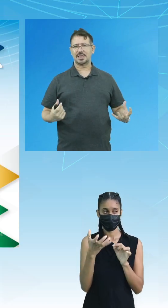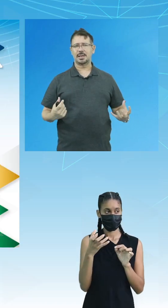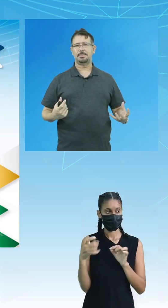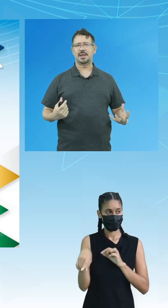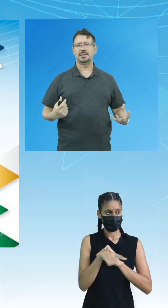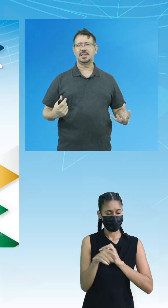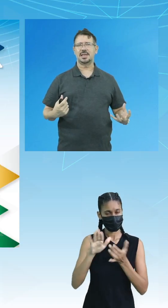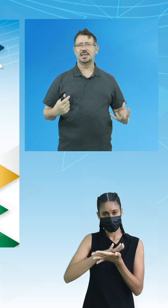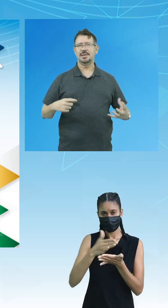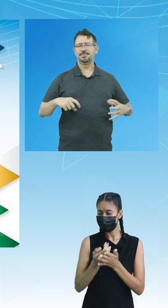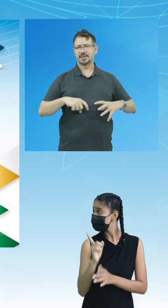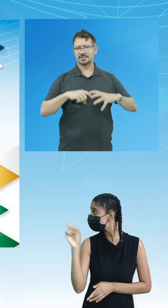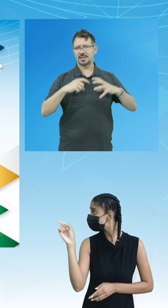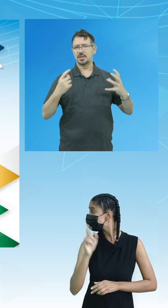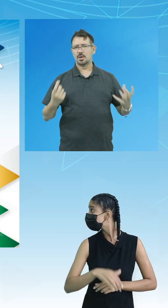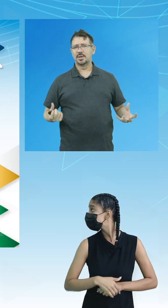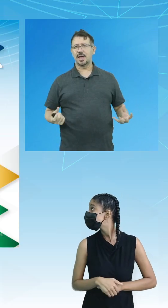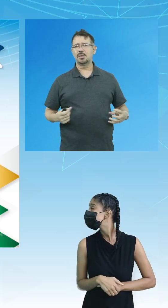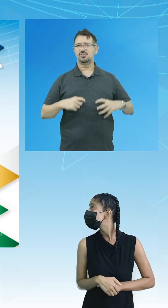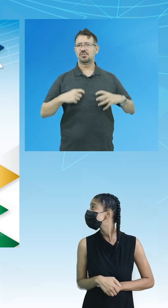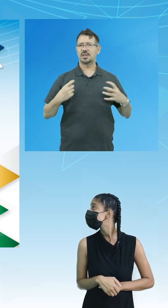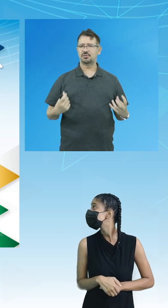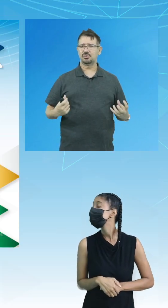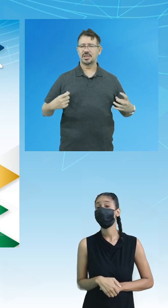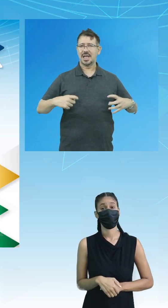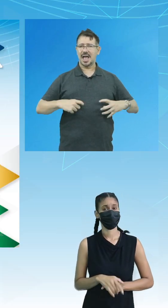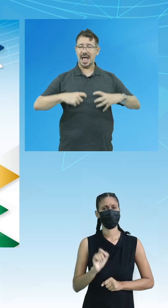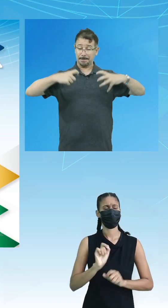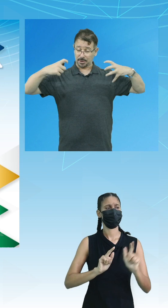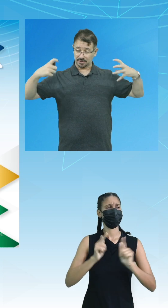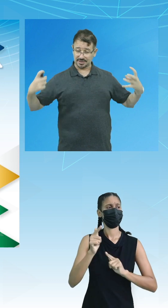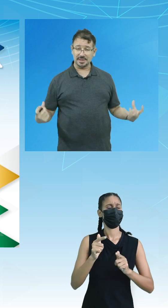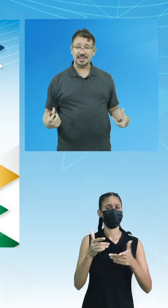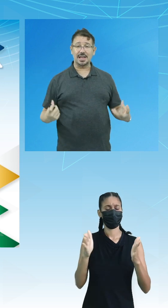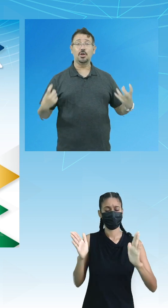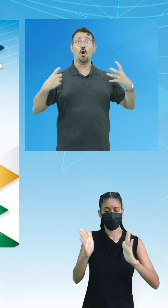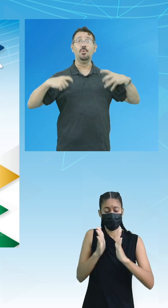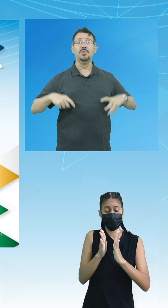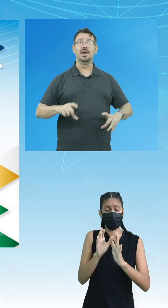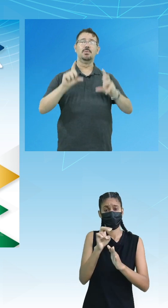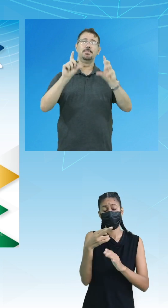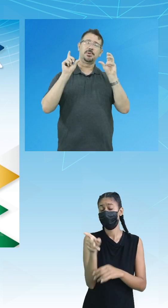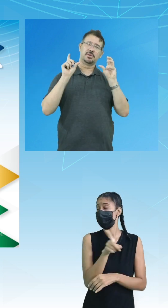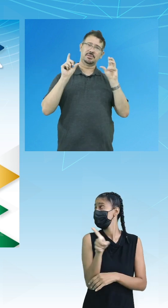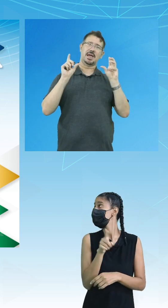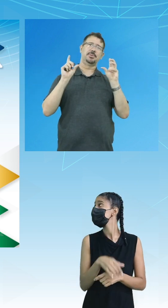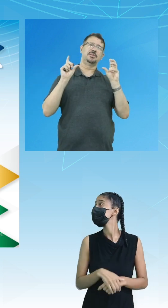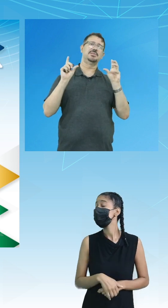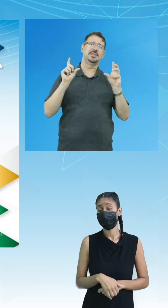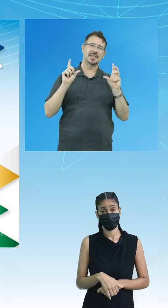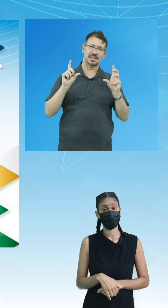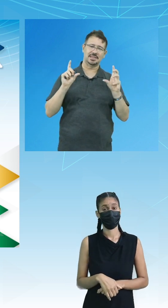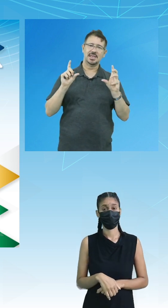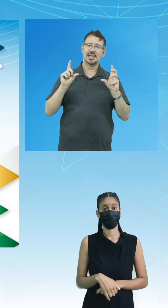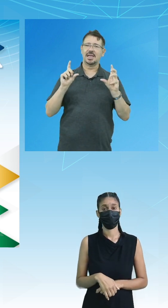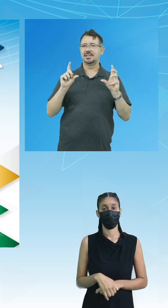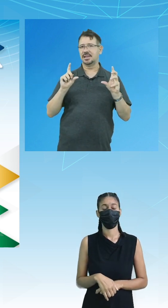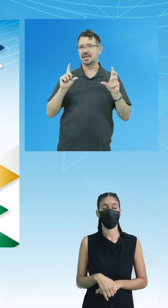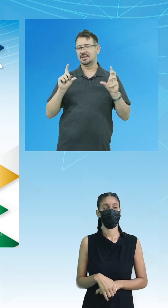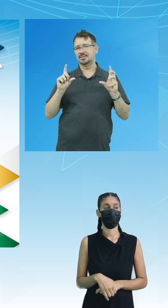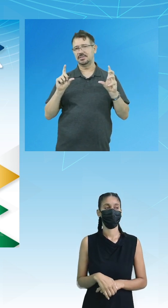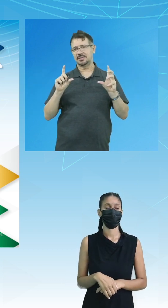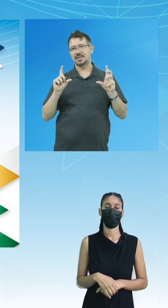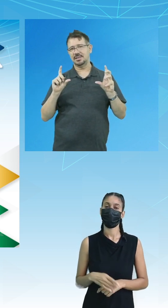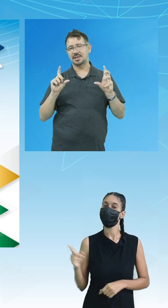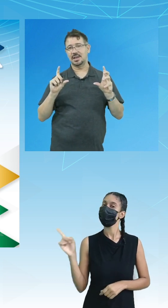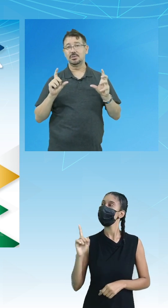vocês interpretem aí, certo? O que é que os gestos, a proximidade ou não a proximidade entre